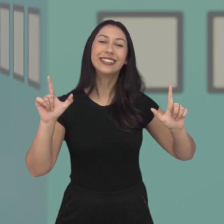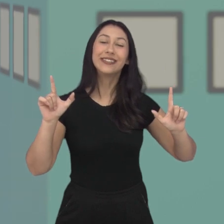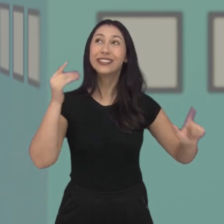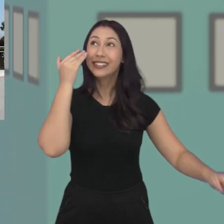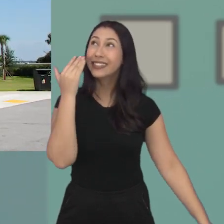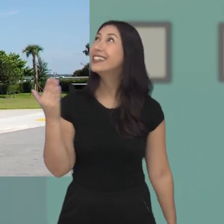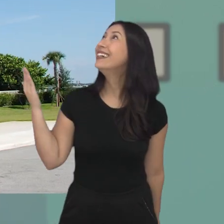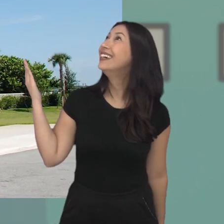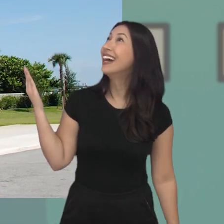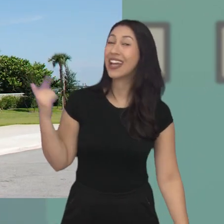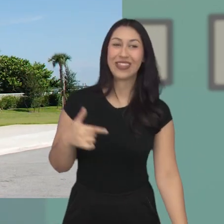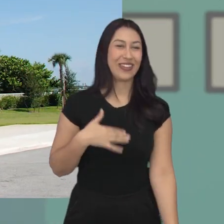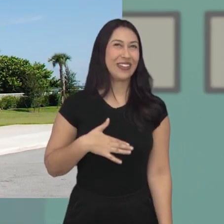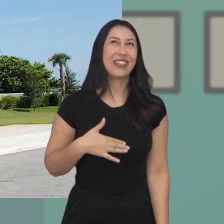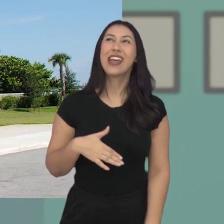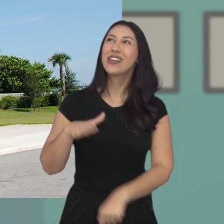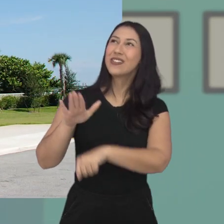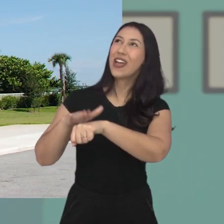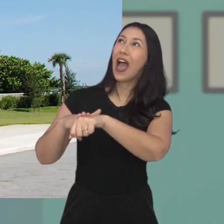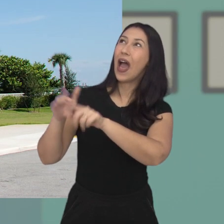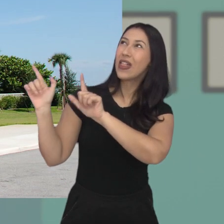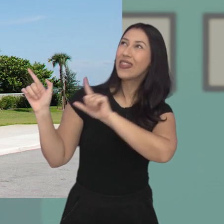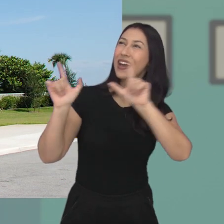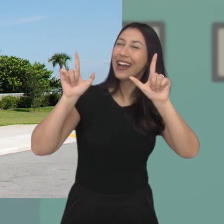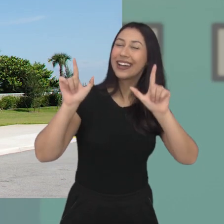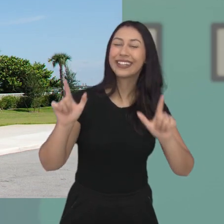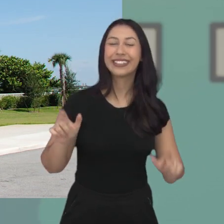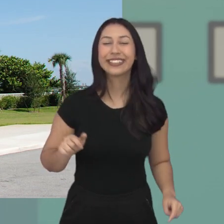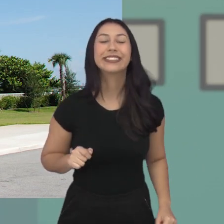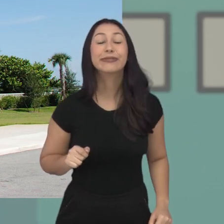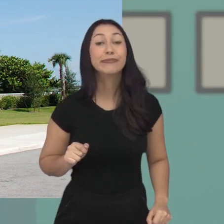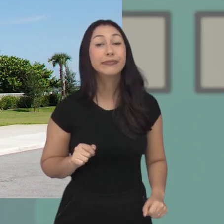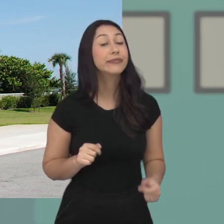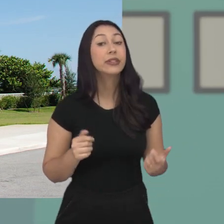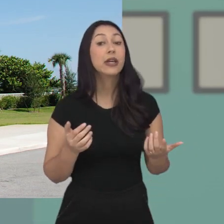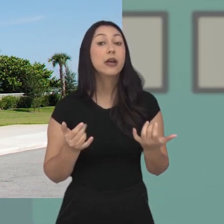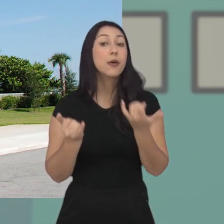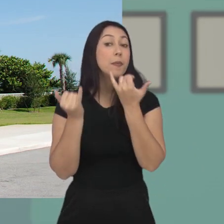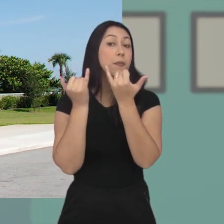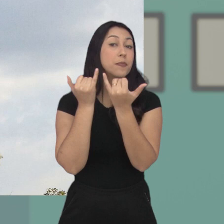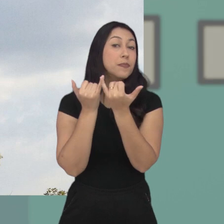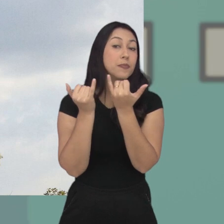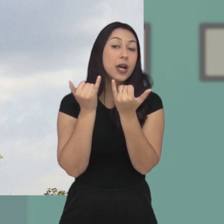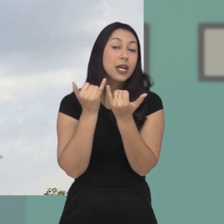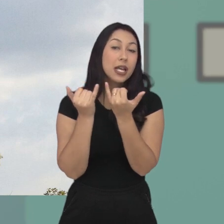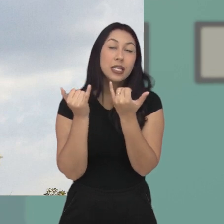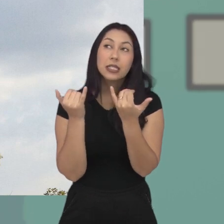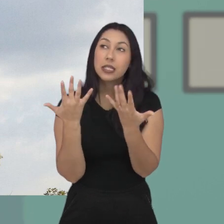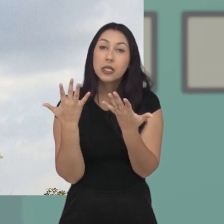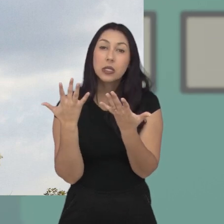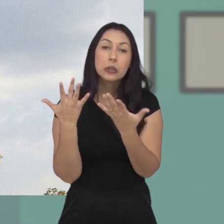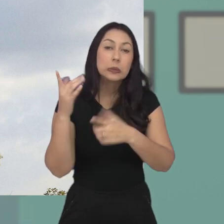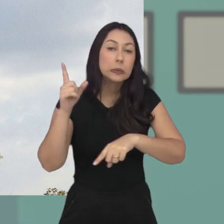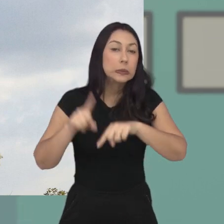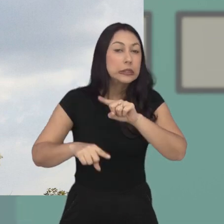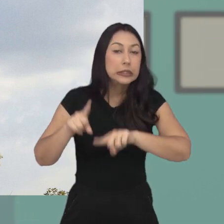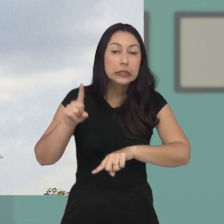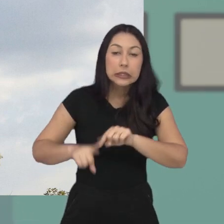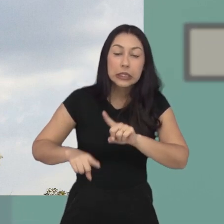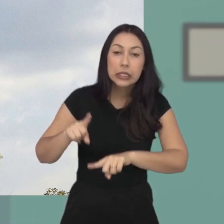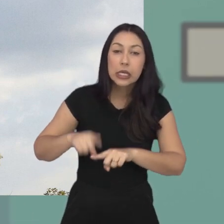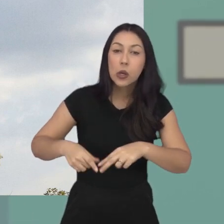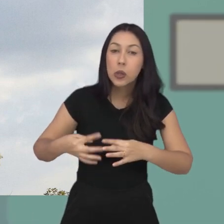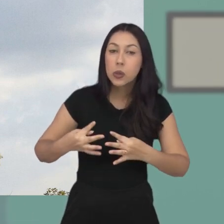a imagem da árvore. Tô adorando falar isso, a imagem da árvore solar. Pessoal, ela é como se fosse um modelo, um equipamento,